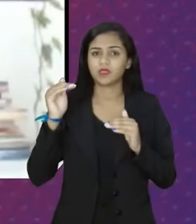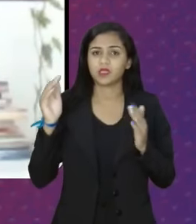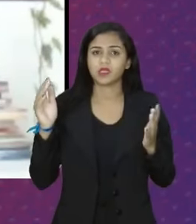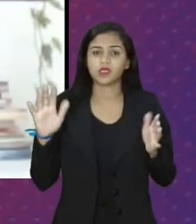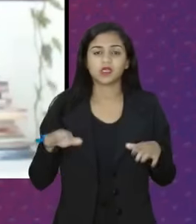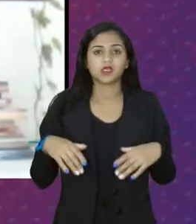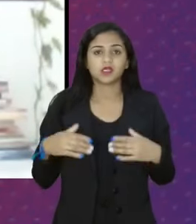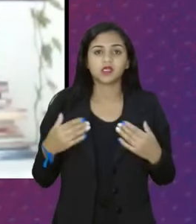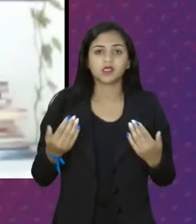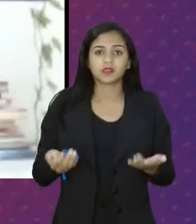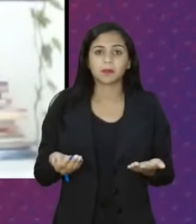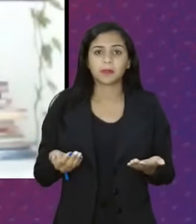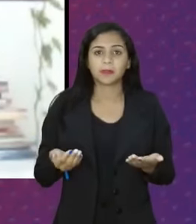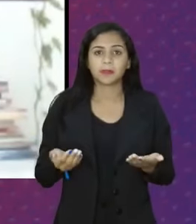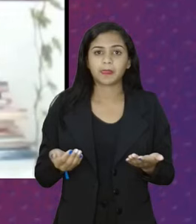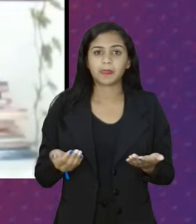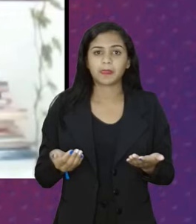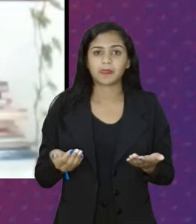Essa